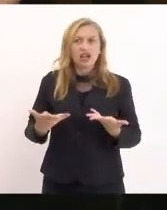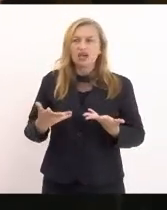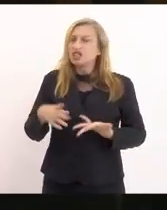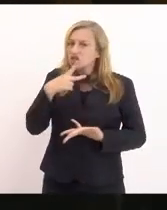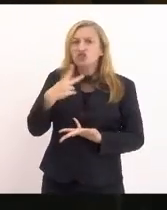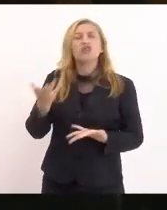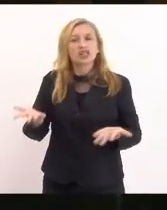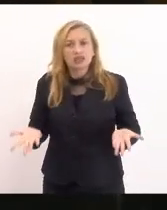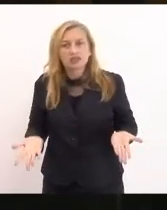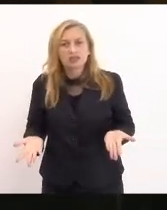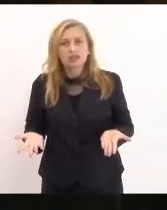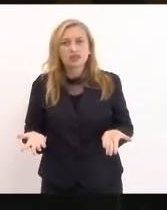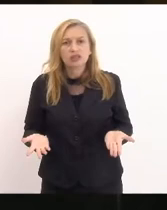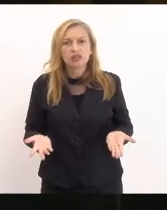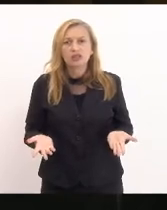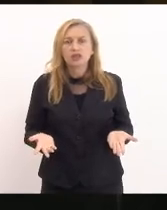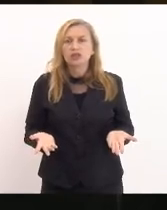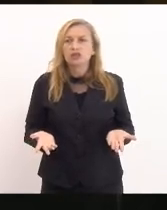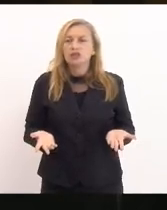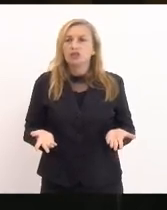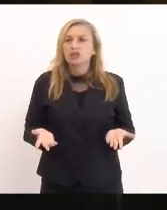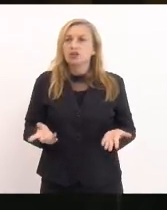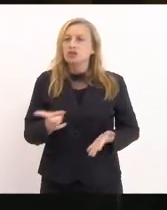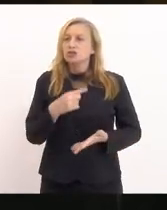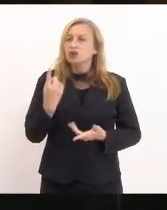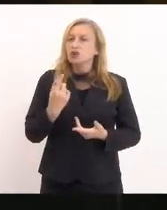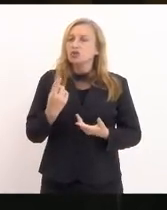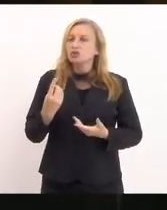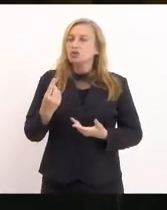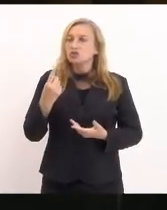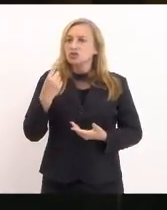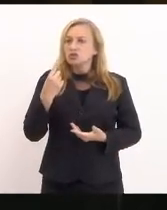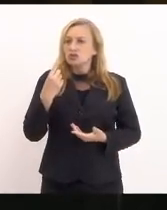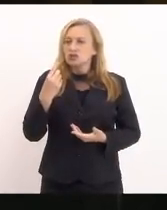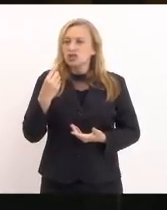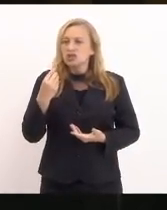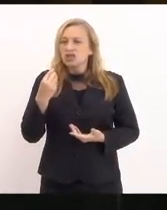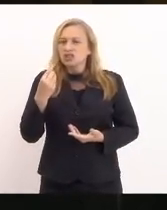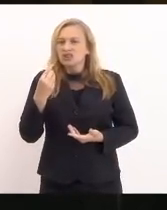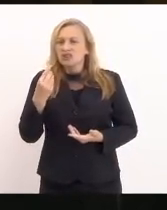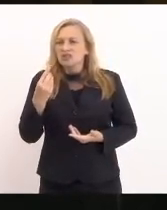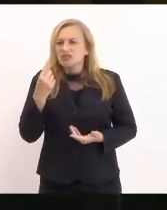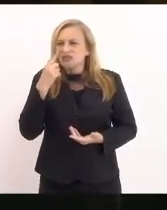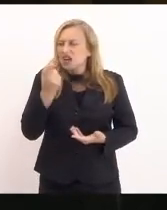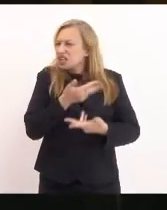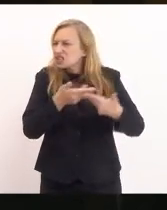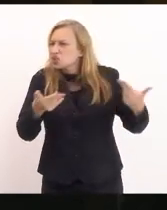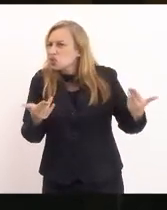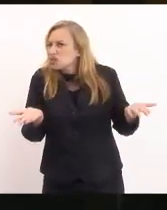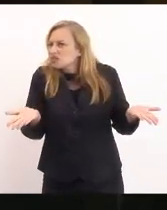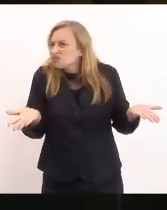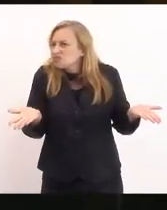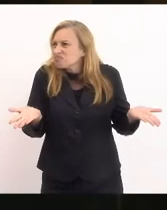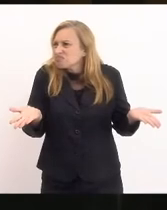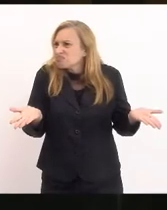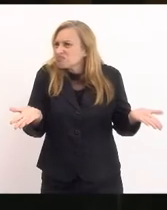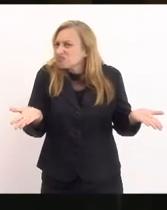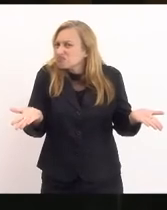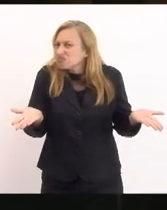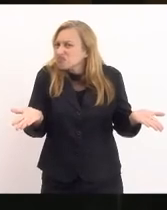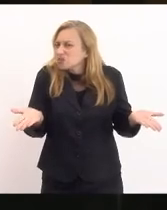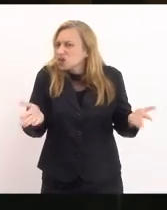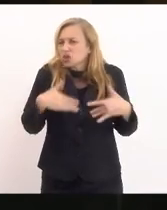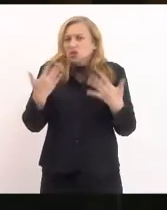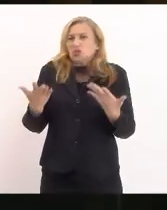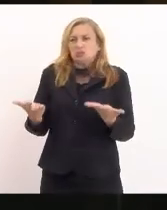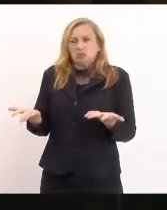gente está falando. Até que ponto nós vamos conviver com isso? Apenas, enfim, é uma